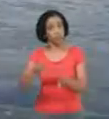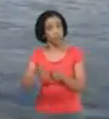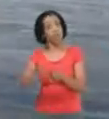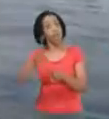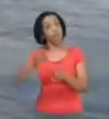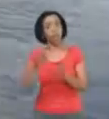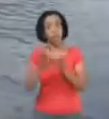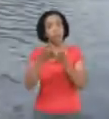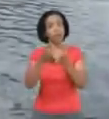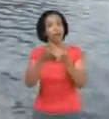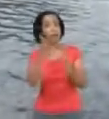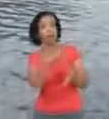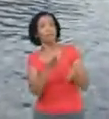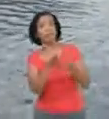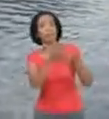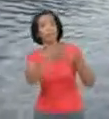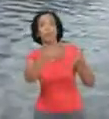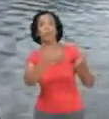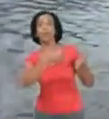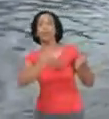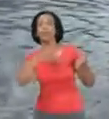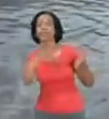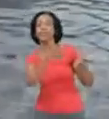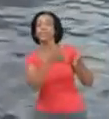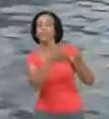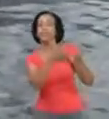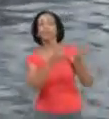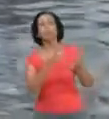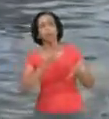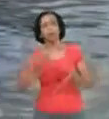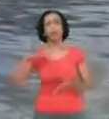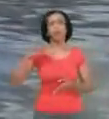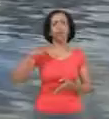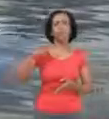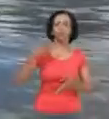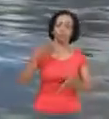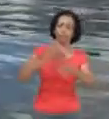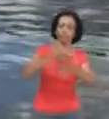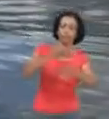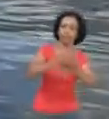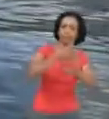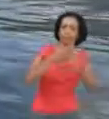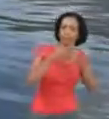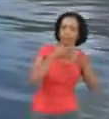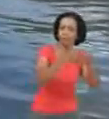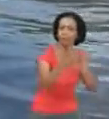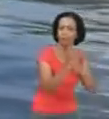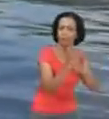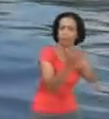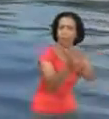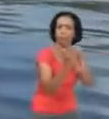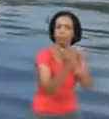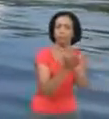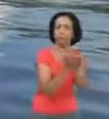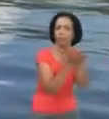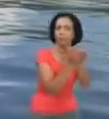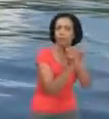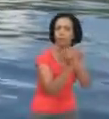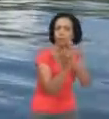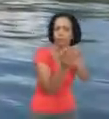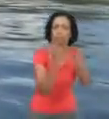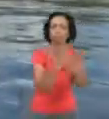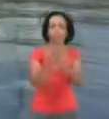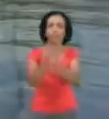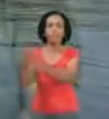barco missionário. Através dele, voluntários terão acesso às comunidades ribeirinhas para o apoio aos